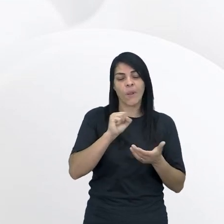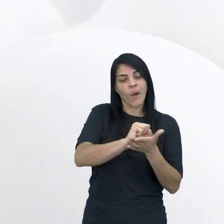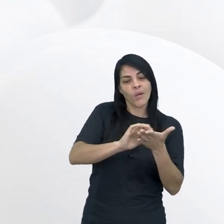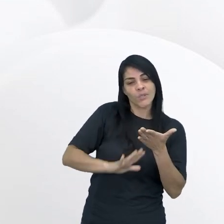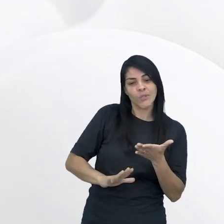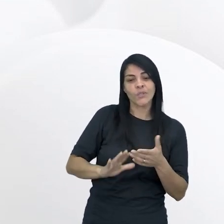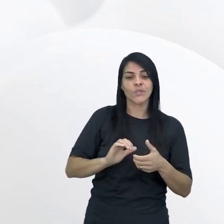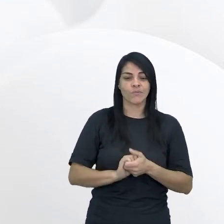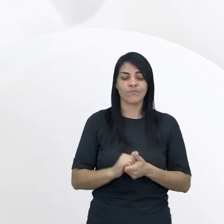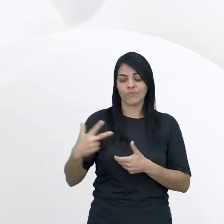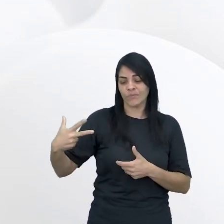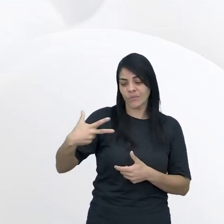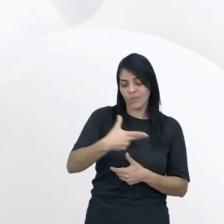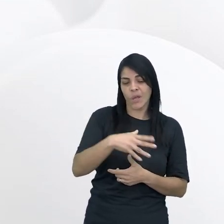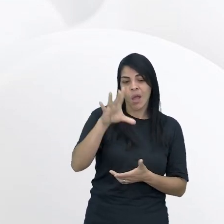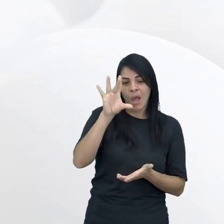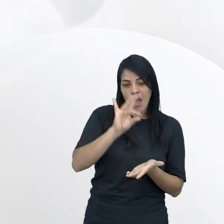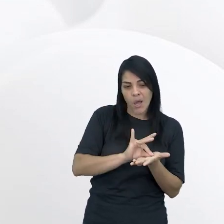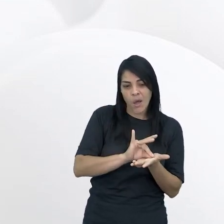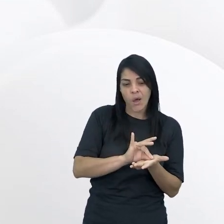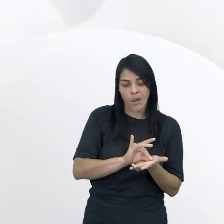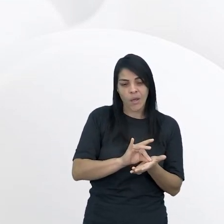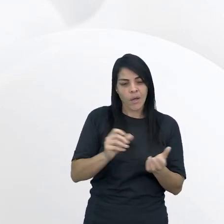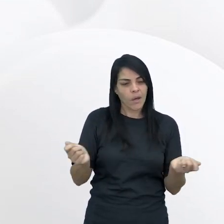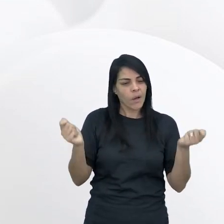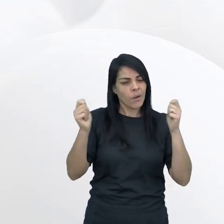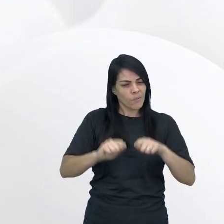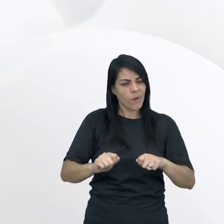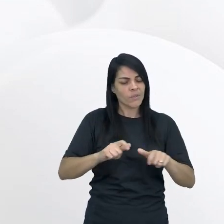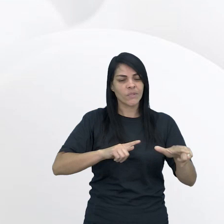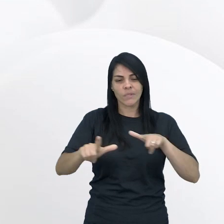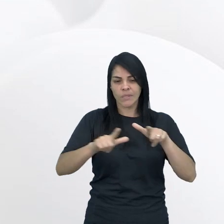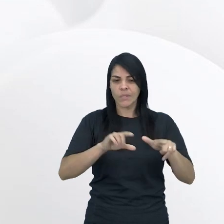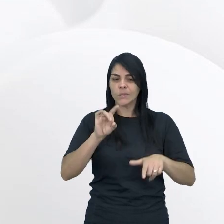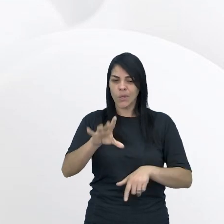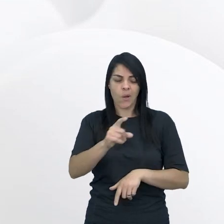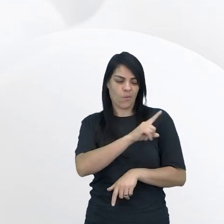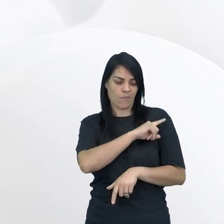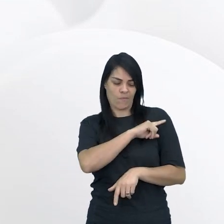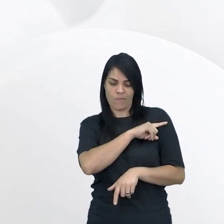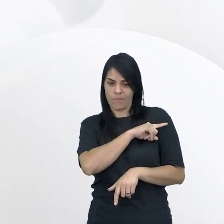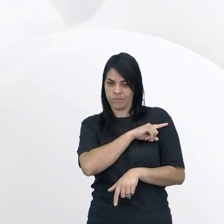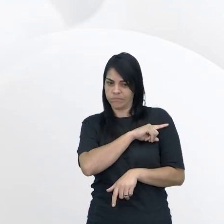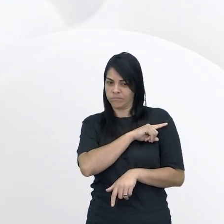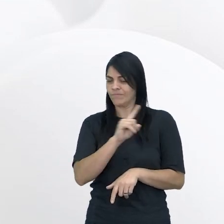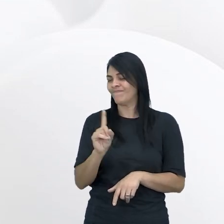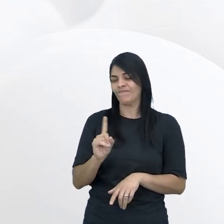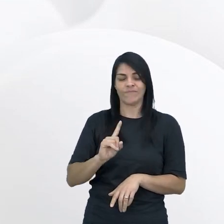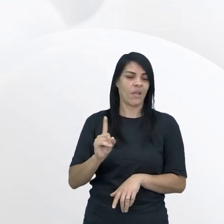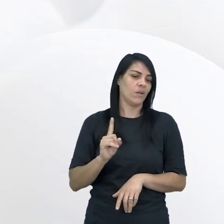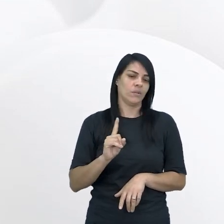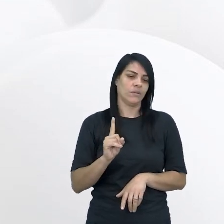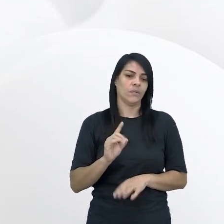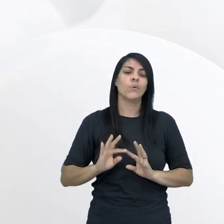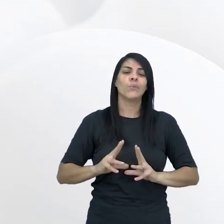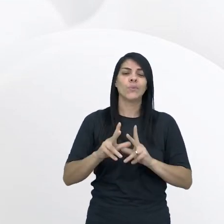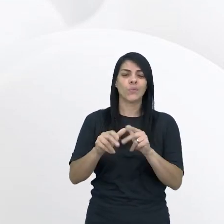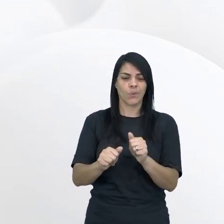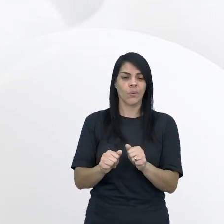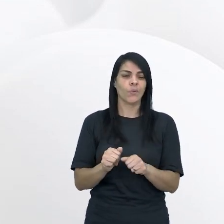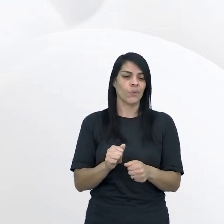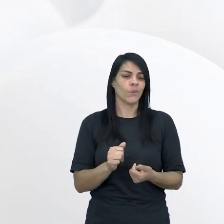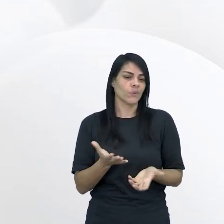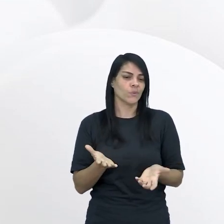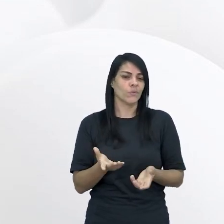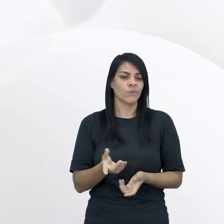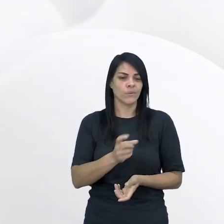atividade de recorte e cole, eu posso trabalhar só com o 1º ano? Não, pode trabalhar com todos os anos, né?